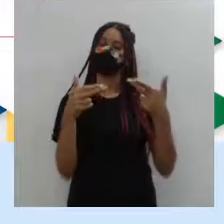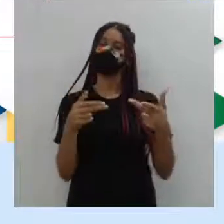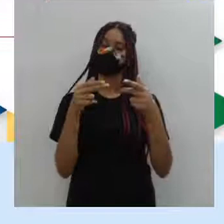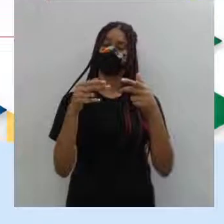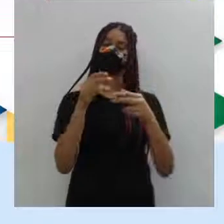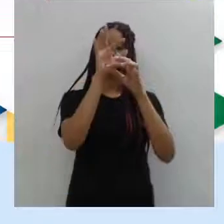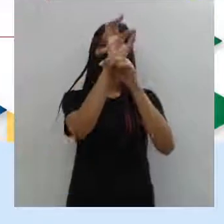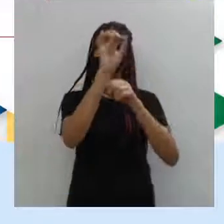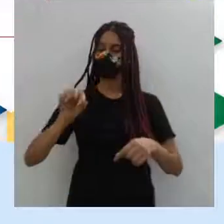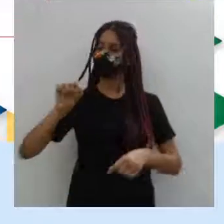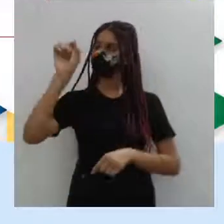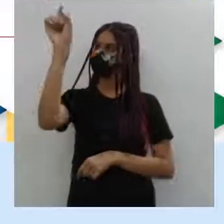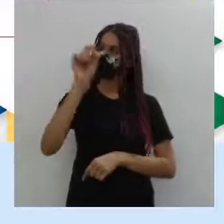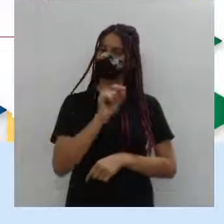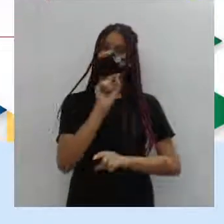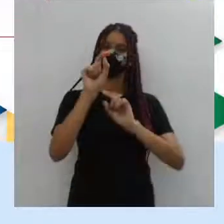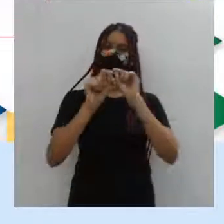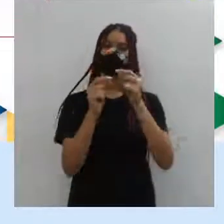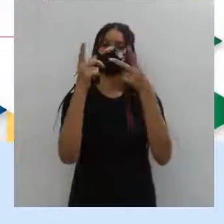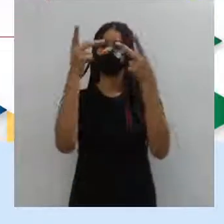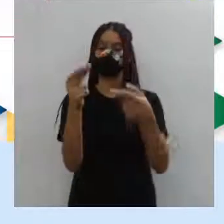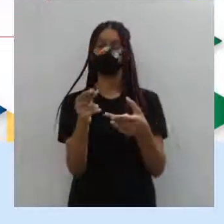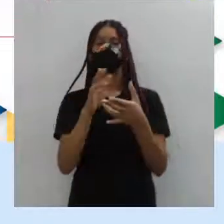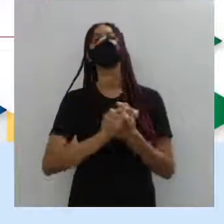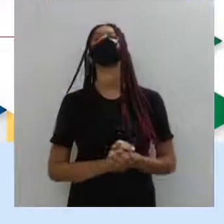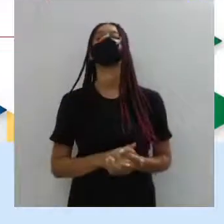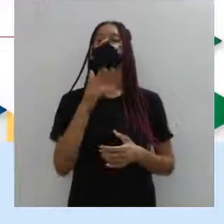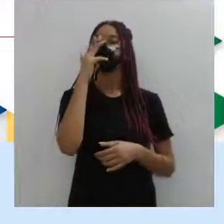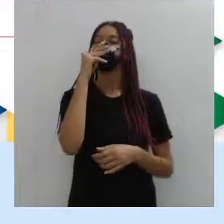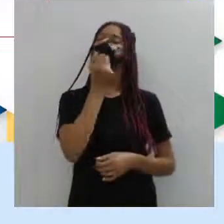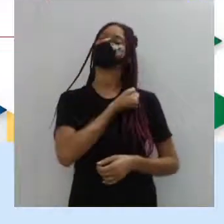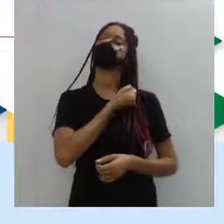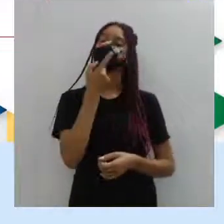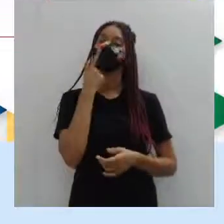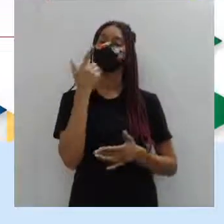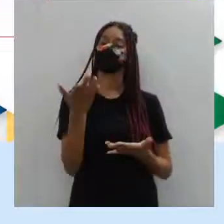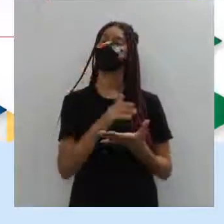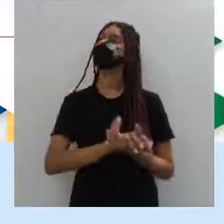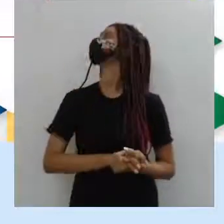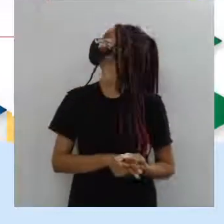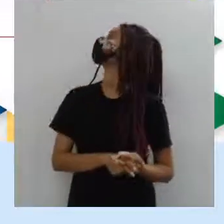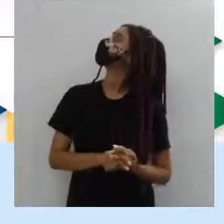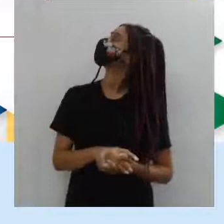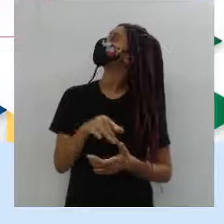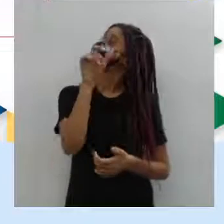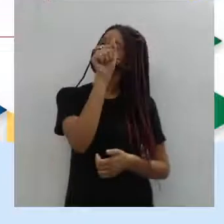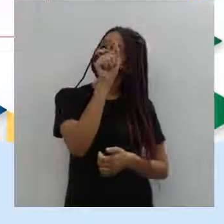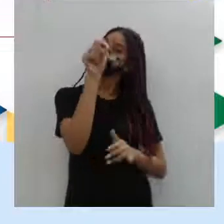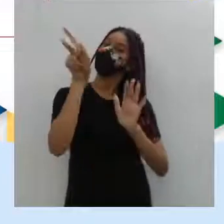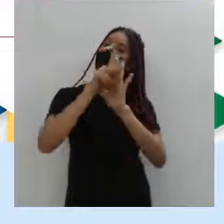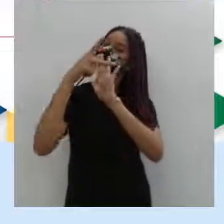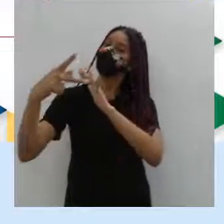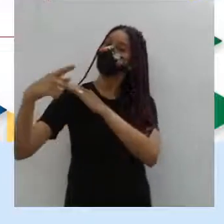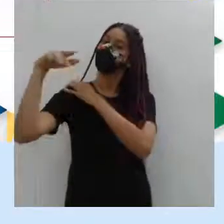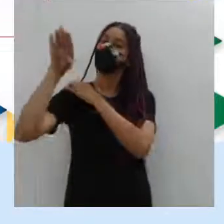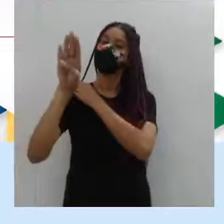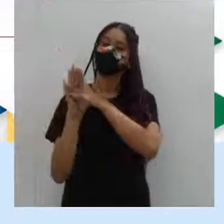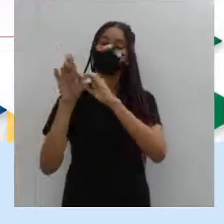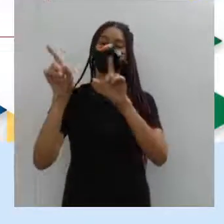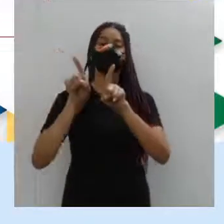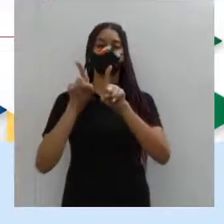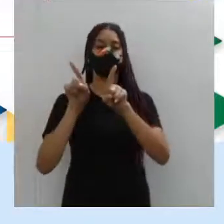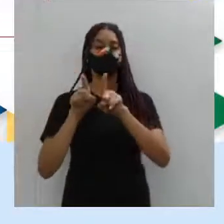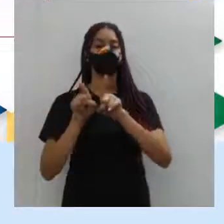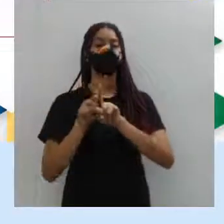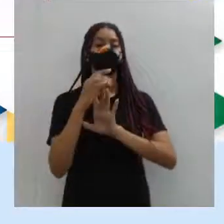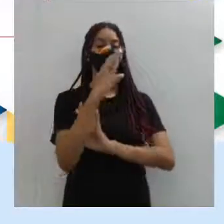pelos extremos tem que dar a mesma constante. Então, preste atenção. Leia assim, ó. A está para B, assim como C está